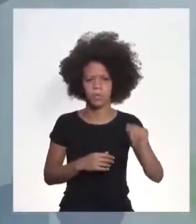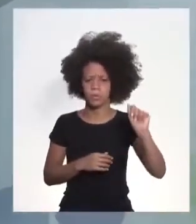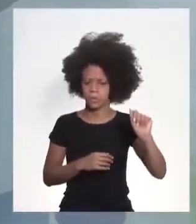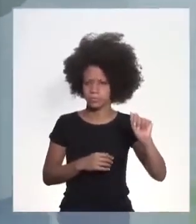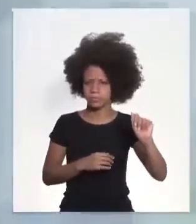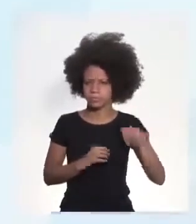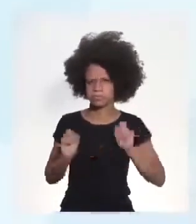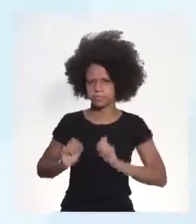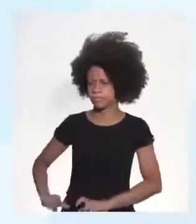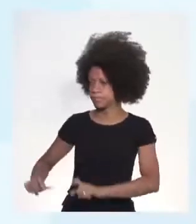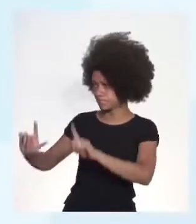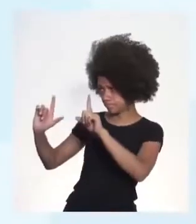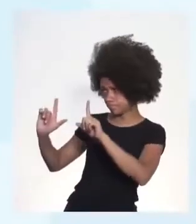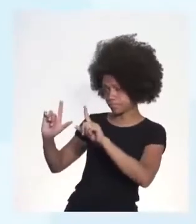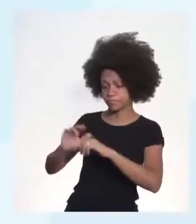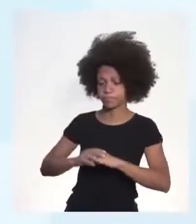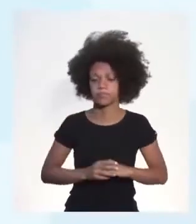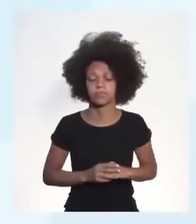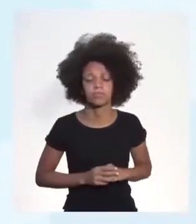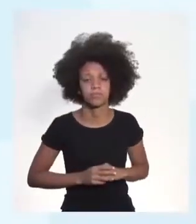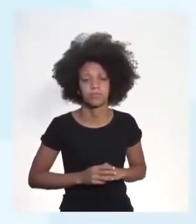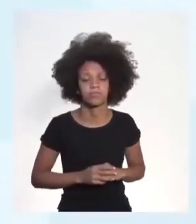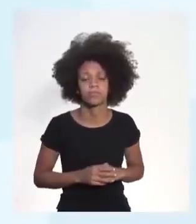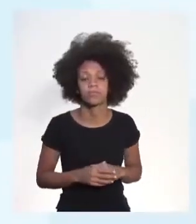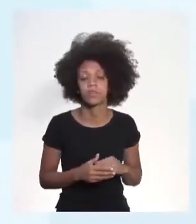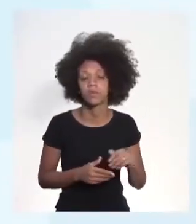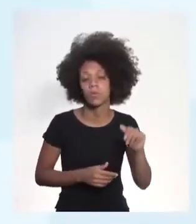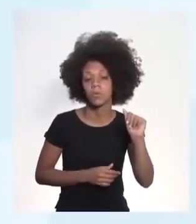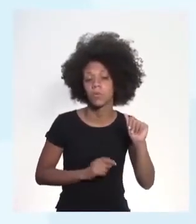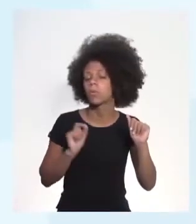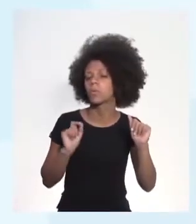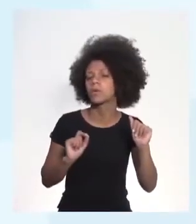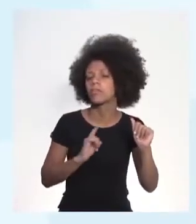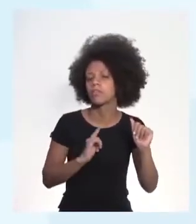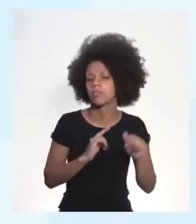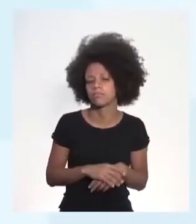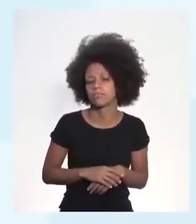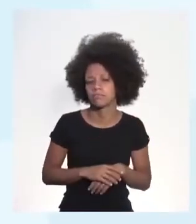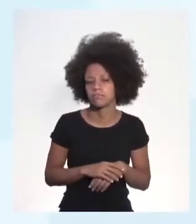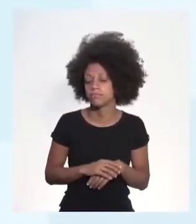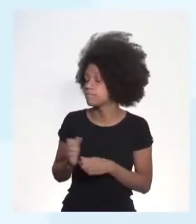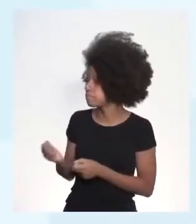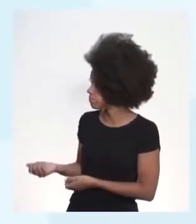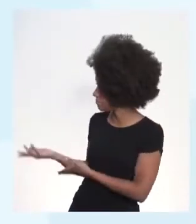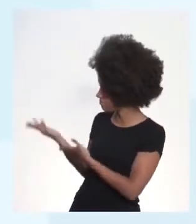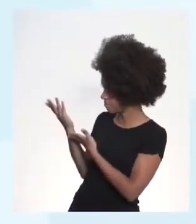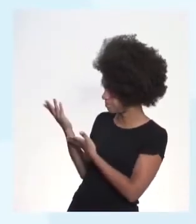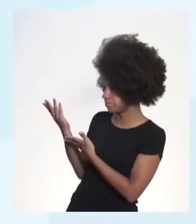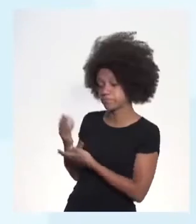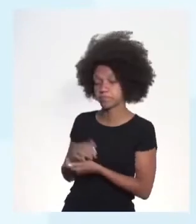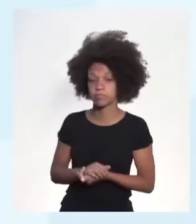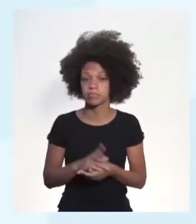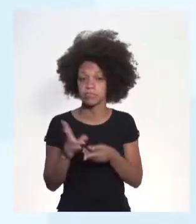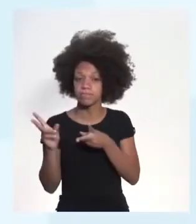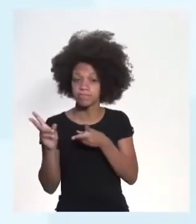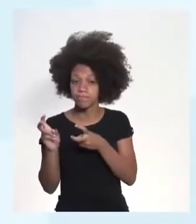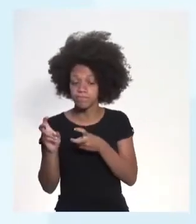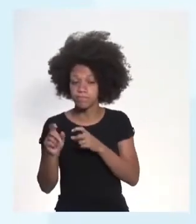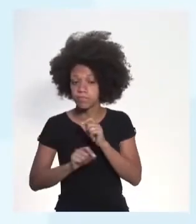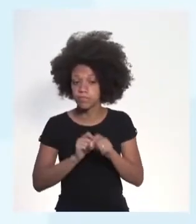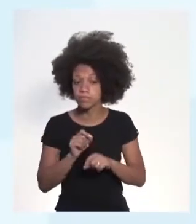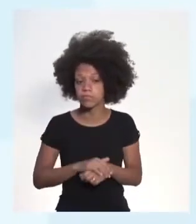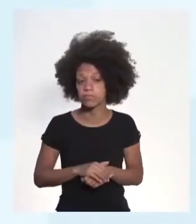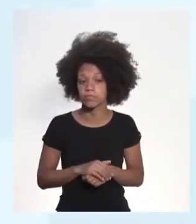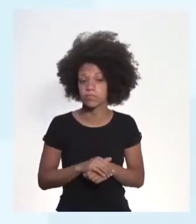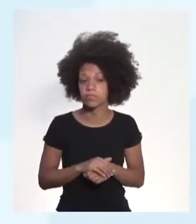ao só daí direção só para eles verem ó no item a o que que nós temos ó subindo já resolução dela perceba